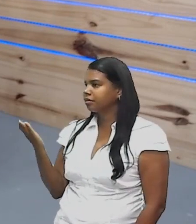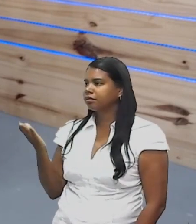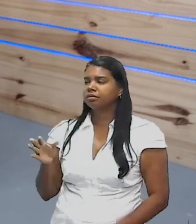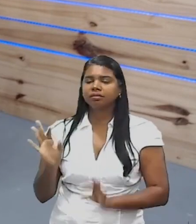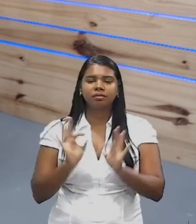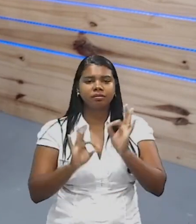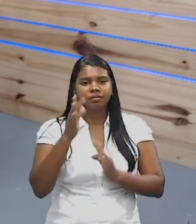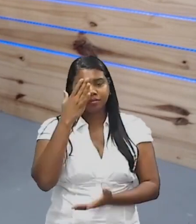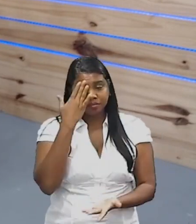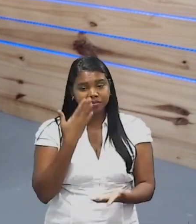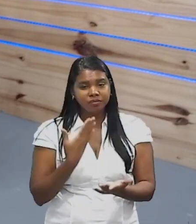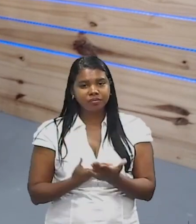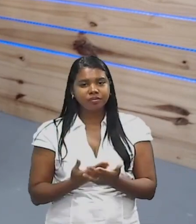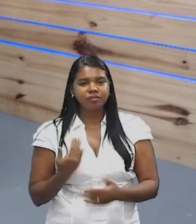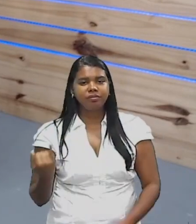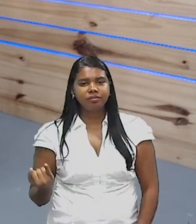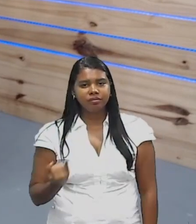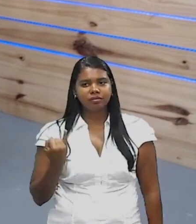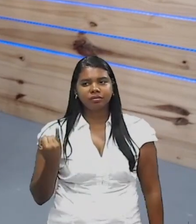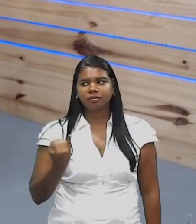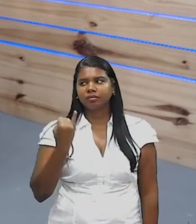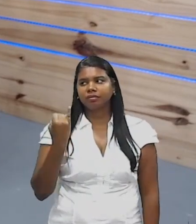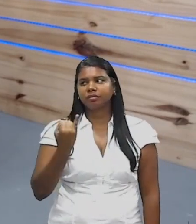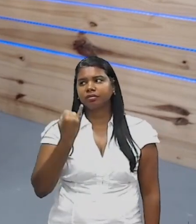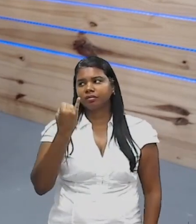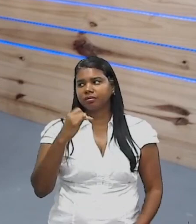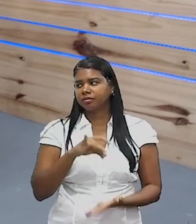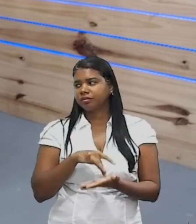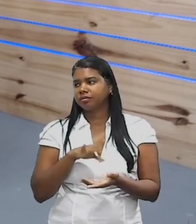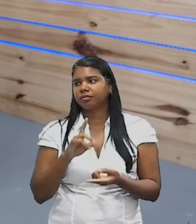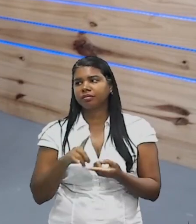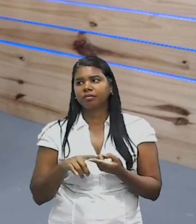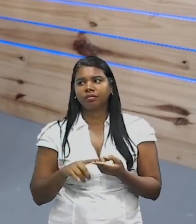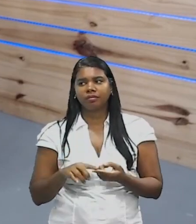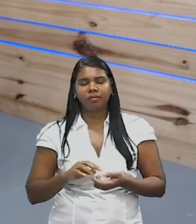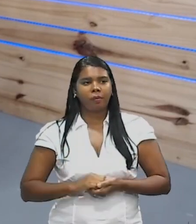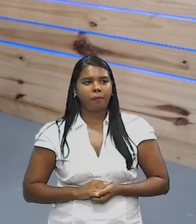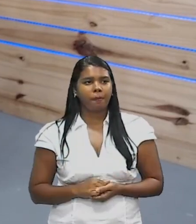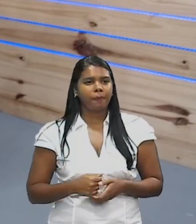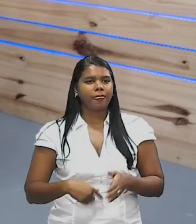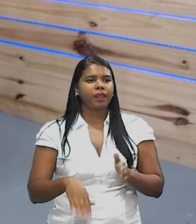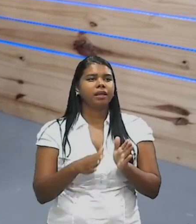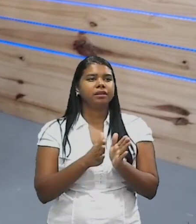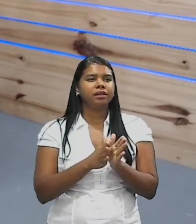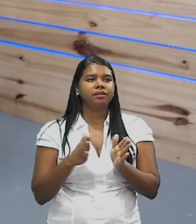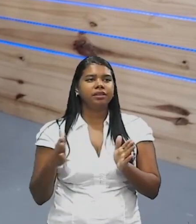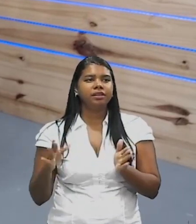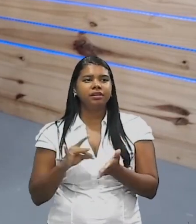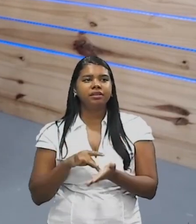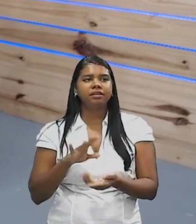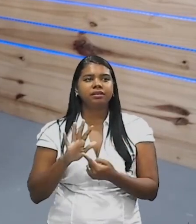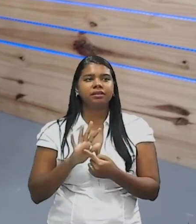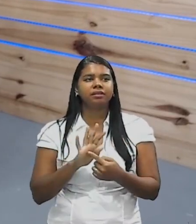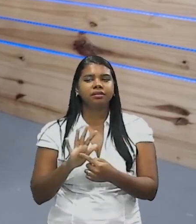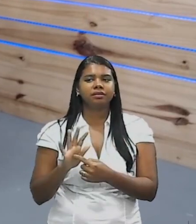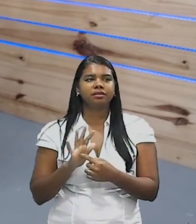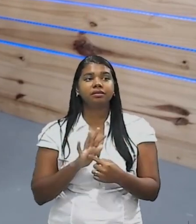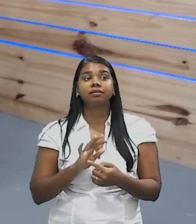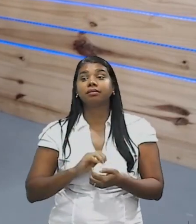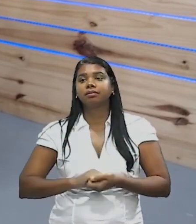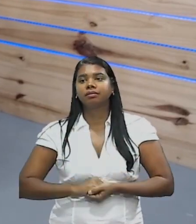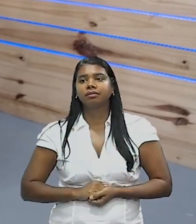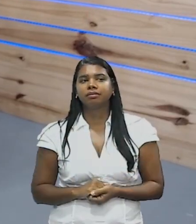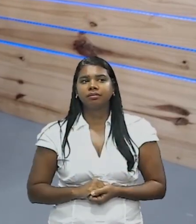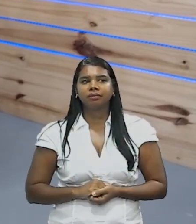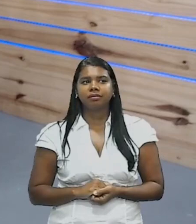eu acredito ser bem importante. O controle dos processos para deixar livre, né, assim, para